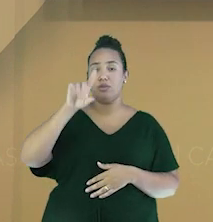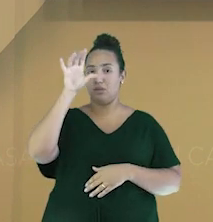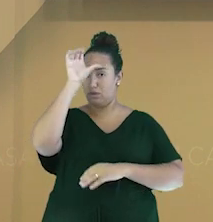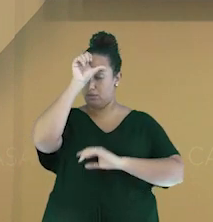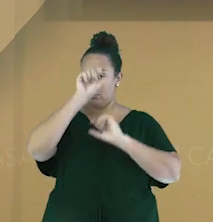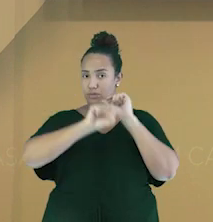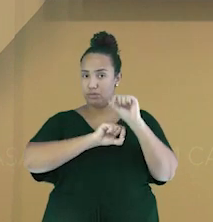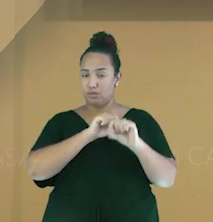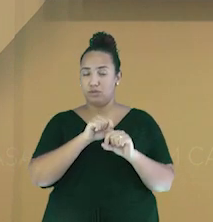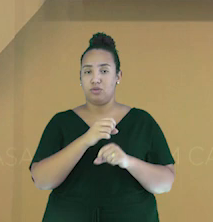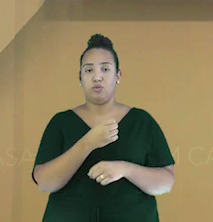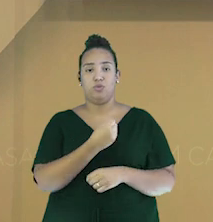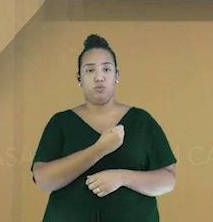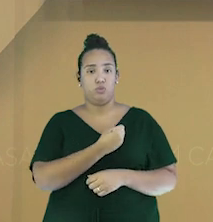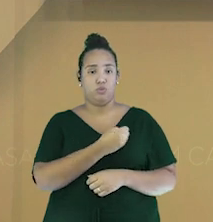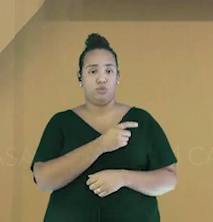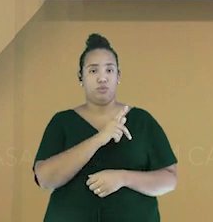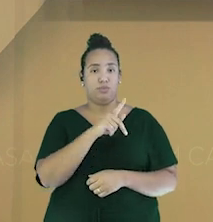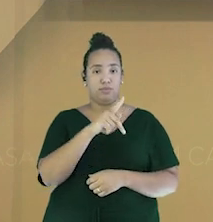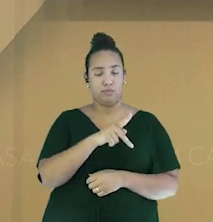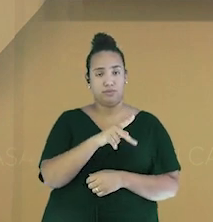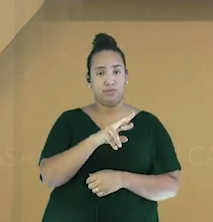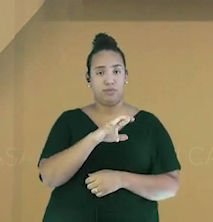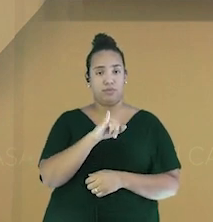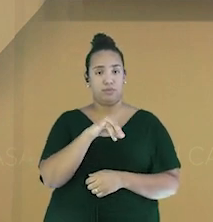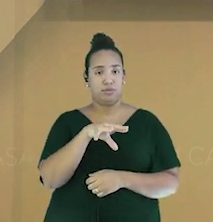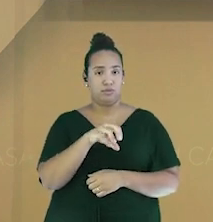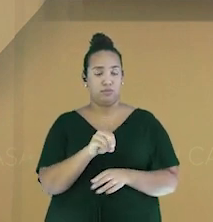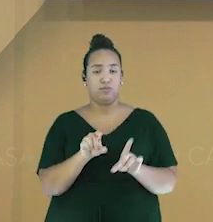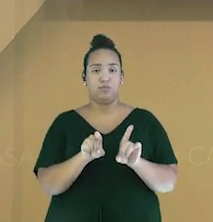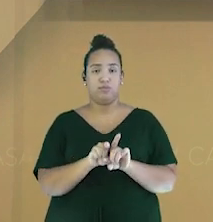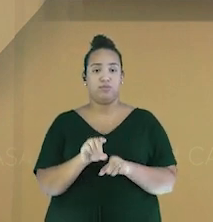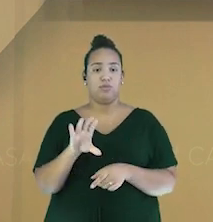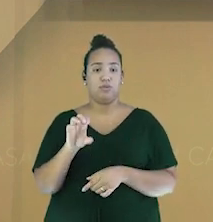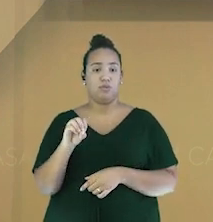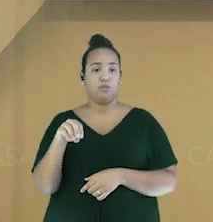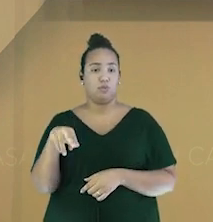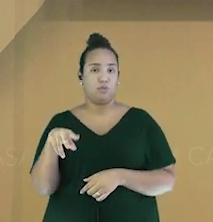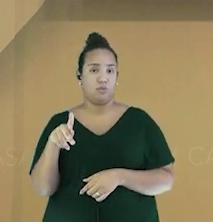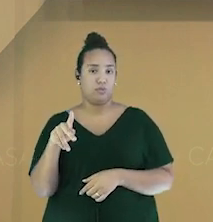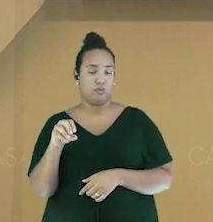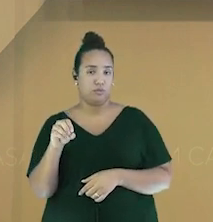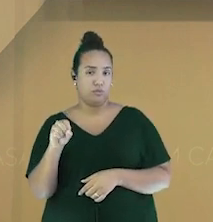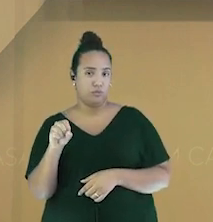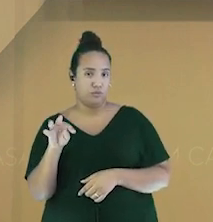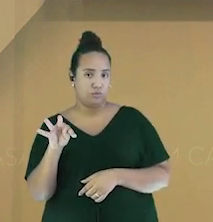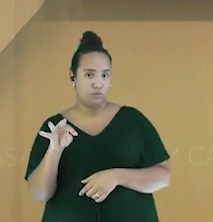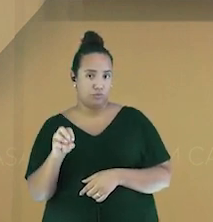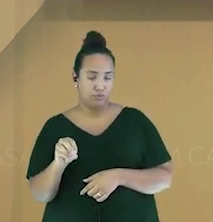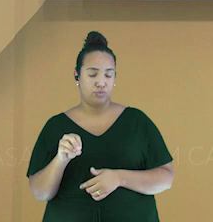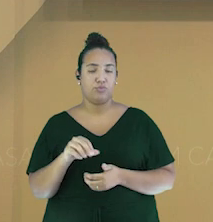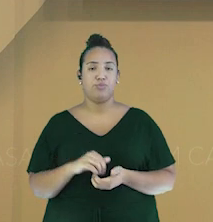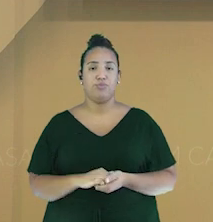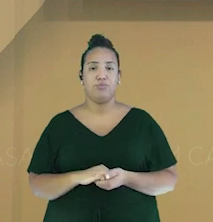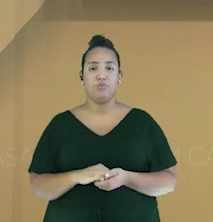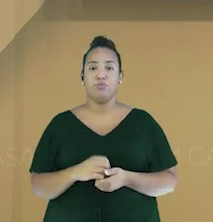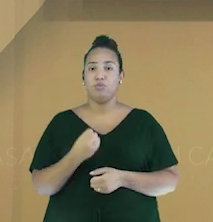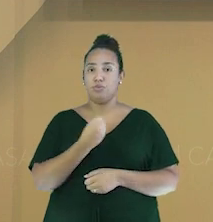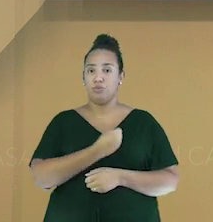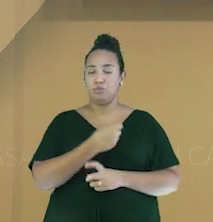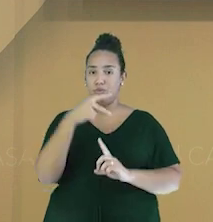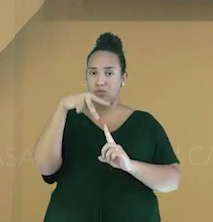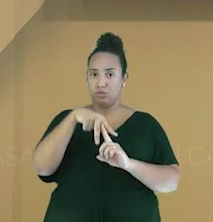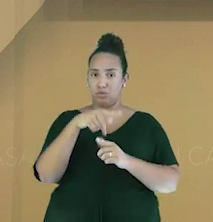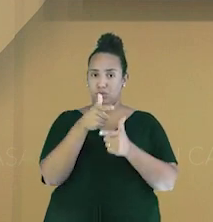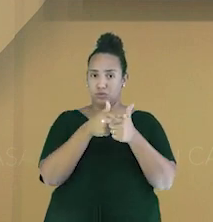números primos e compostos. Vamos relembrar? Um número natural será divisor de outro se a divisão